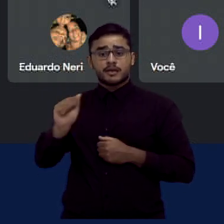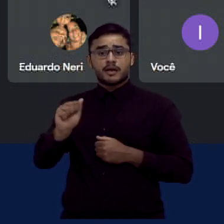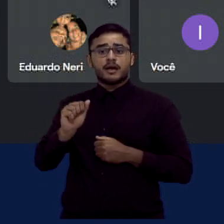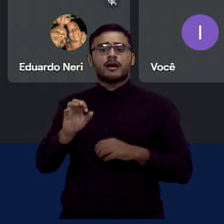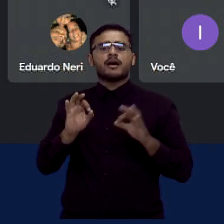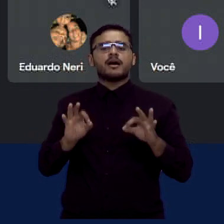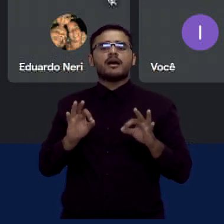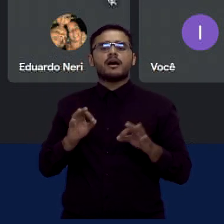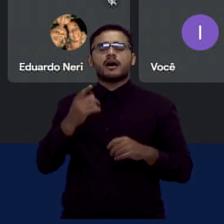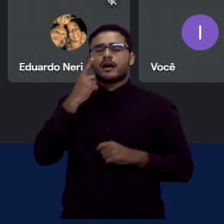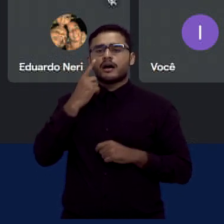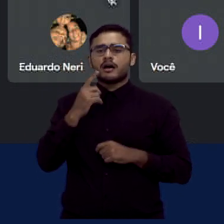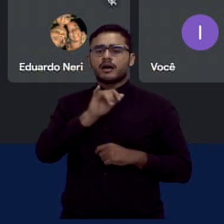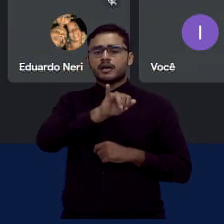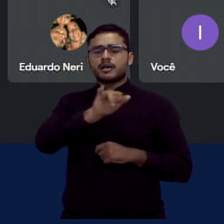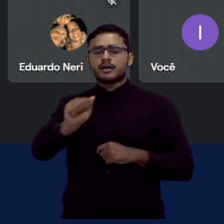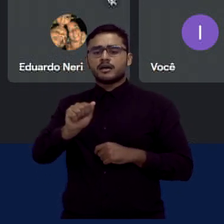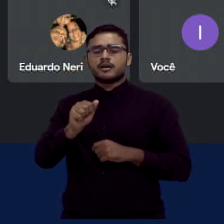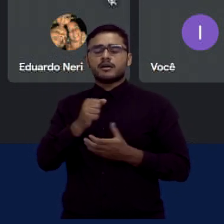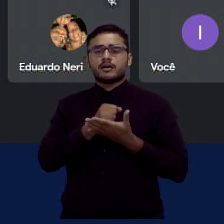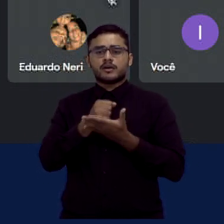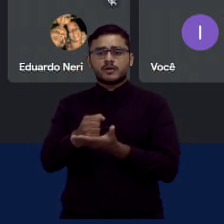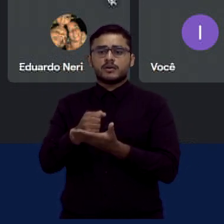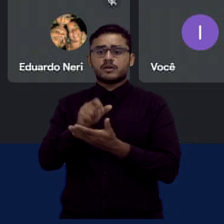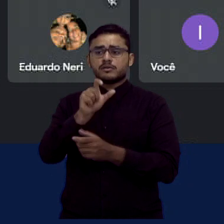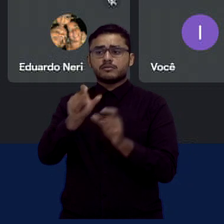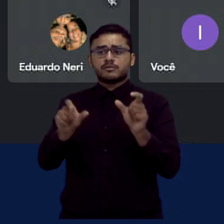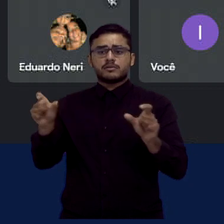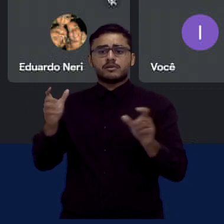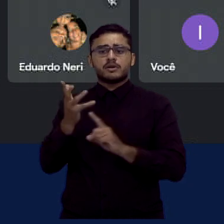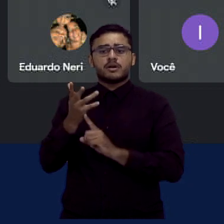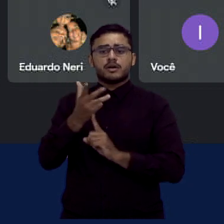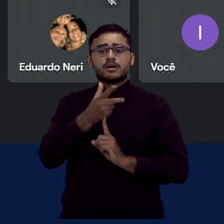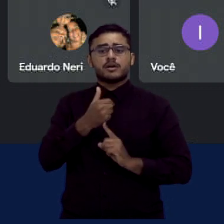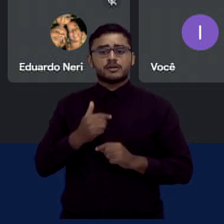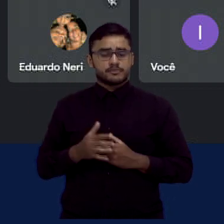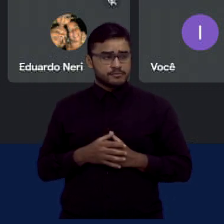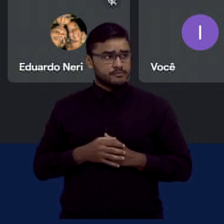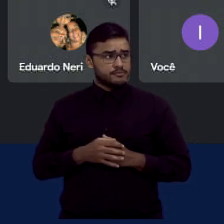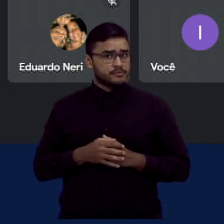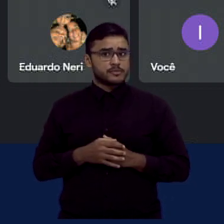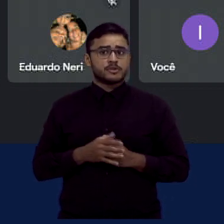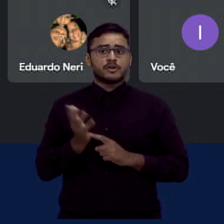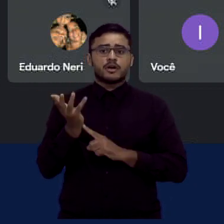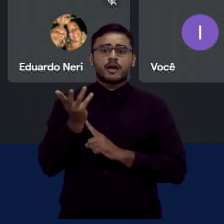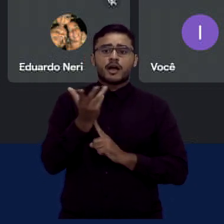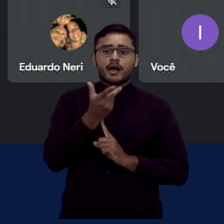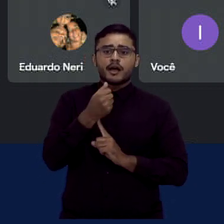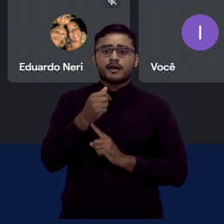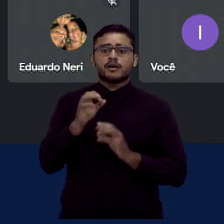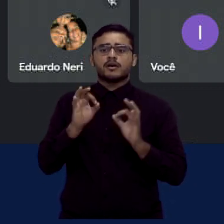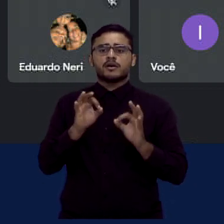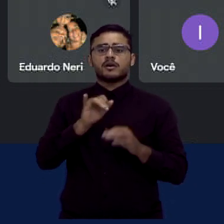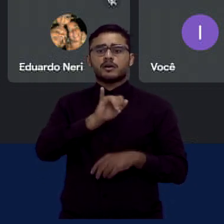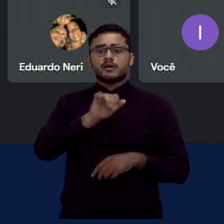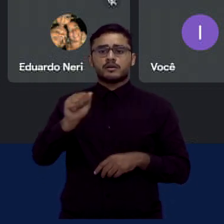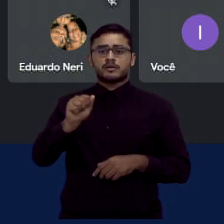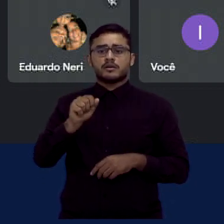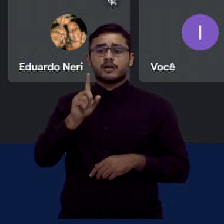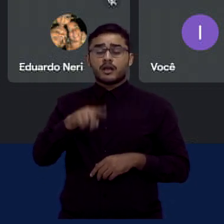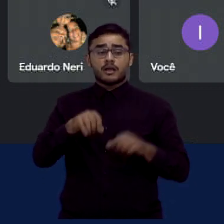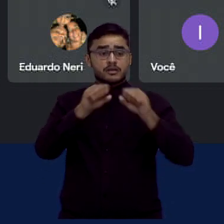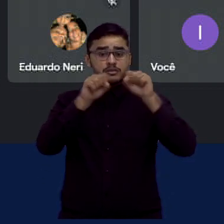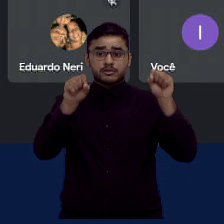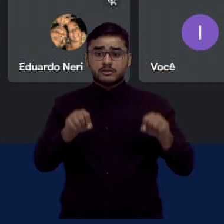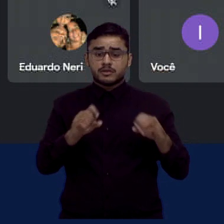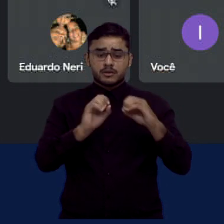ser feita é, como a IA pode ajudar o artista? O que é uma IA? Ela é um logaritmo que